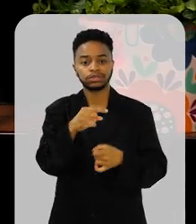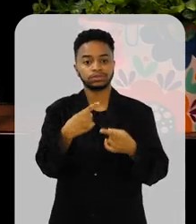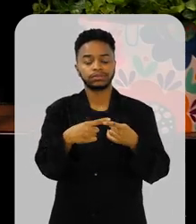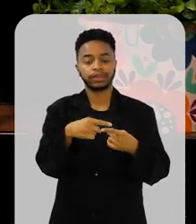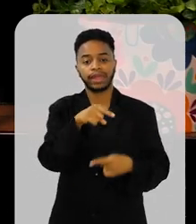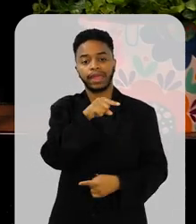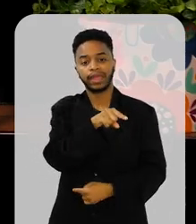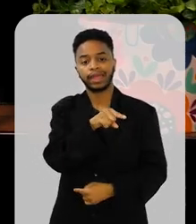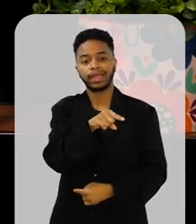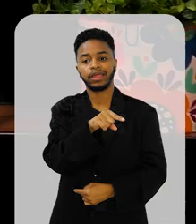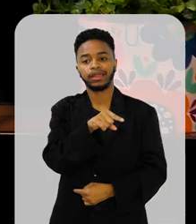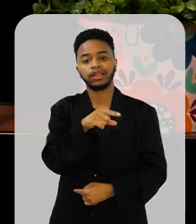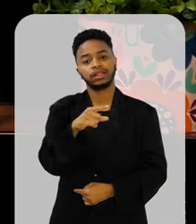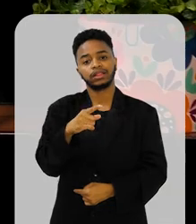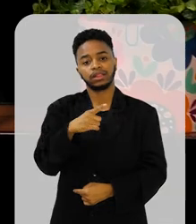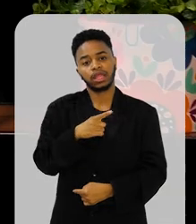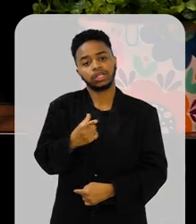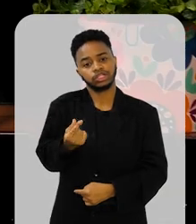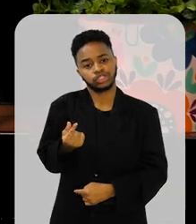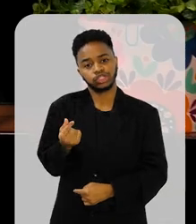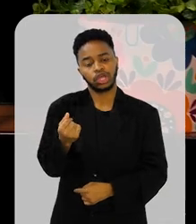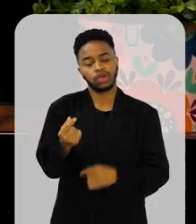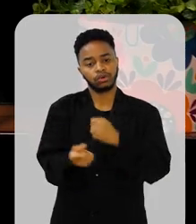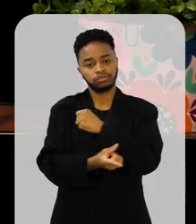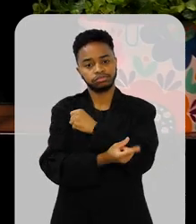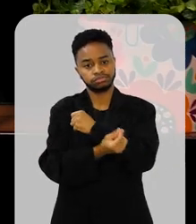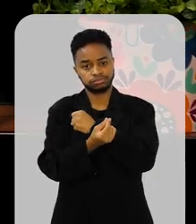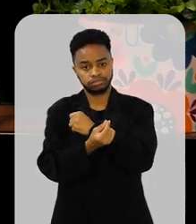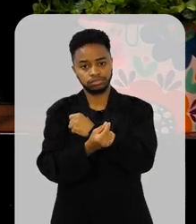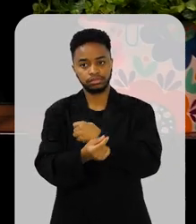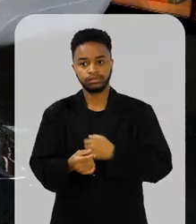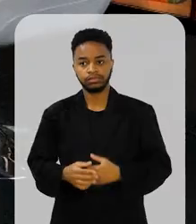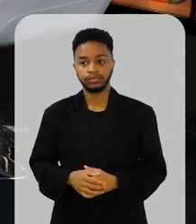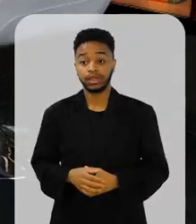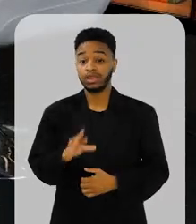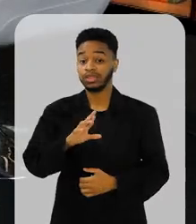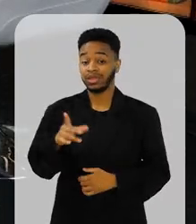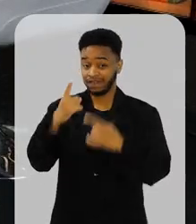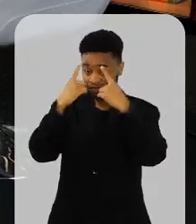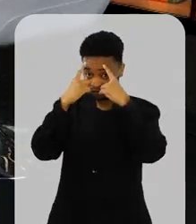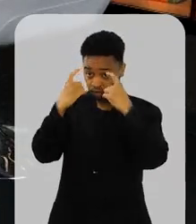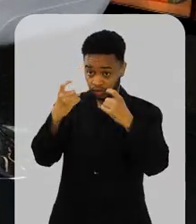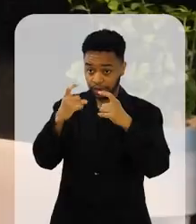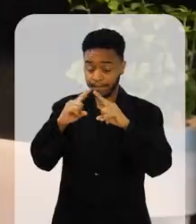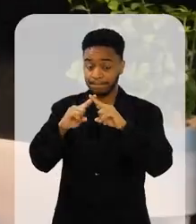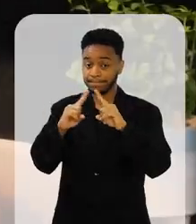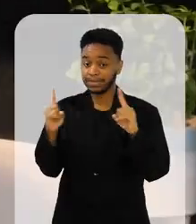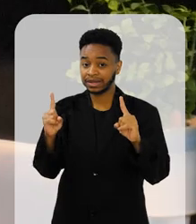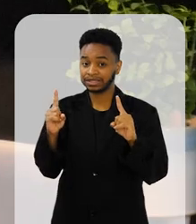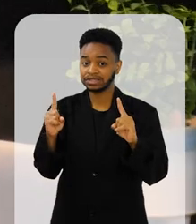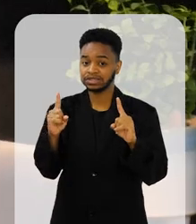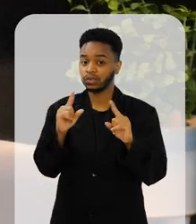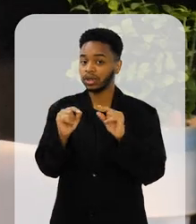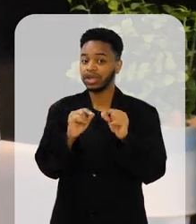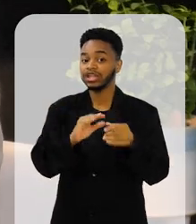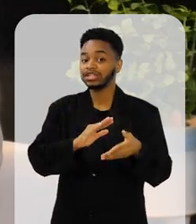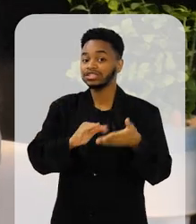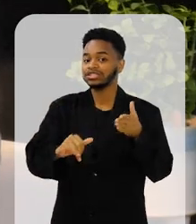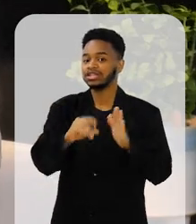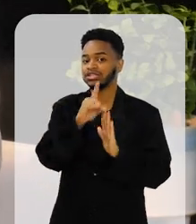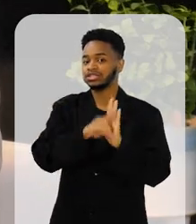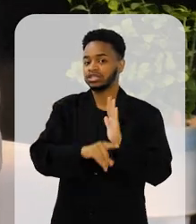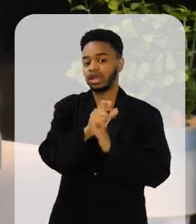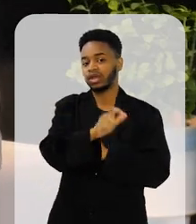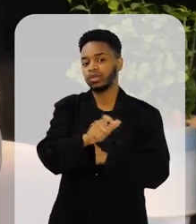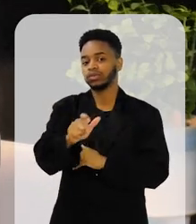idosa de um poder aquisitivo classe média. Isso não é uma violência, mas isso é um... Tira o direito